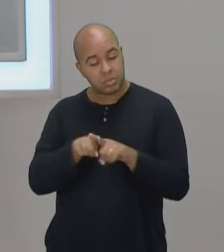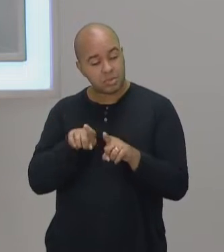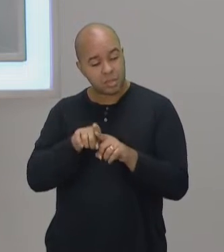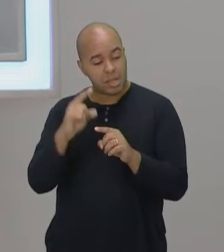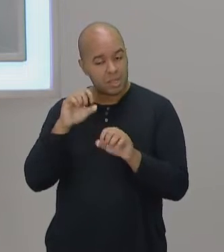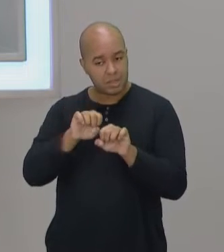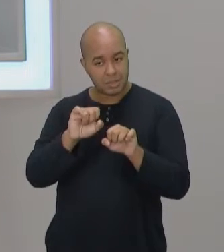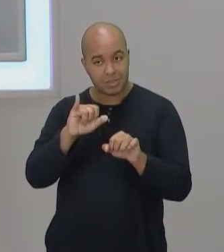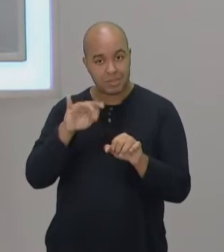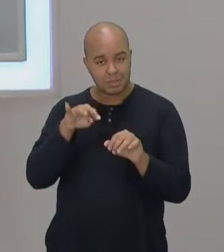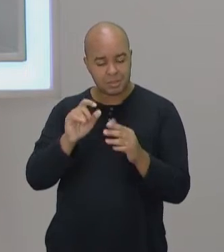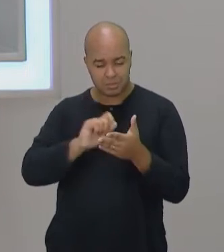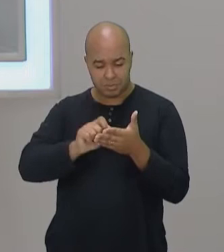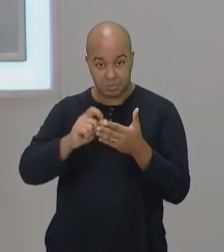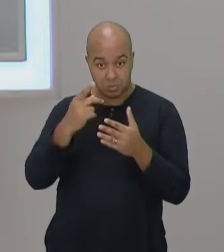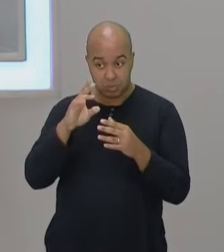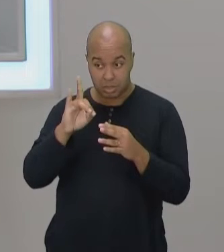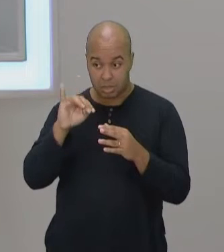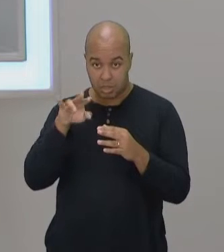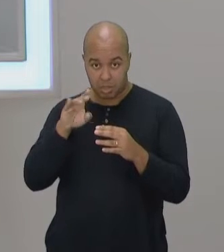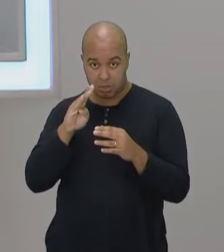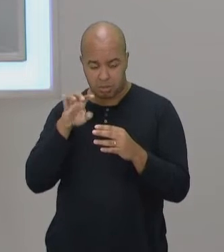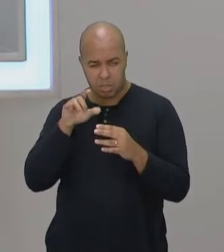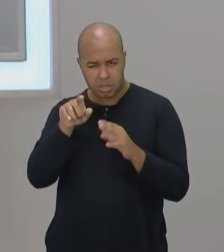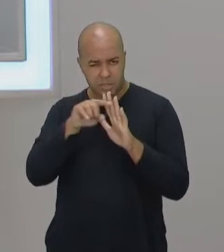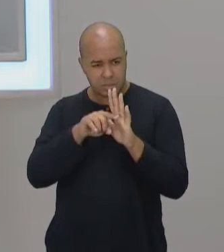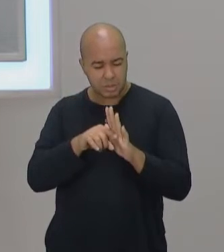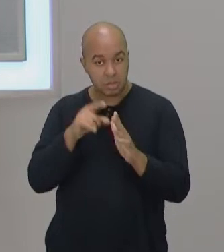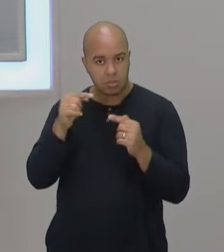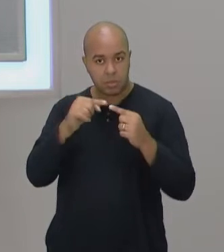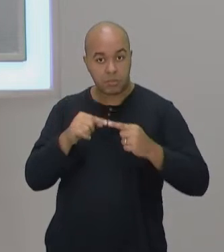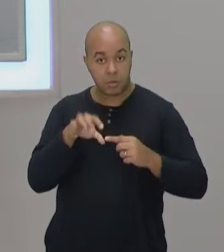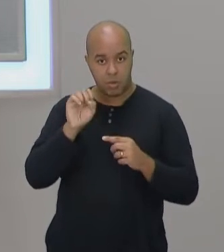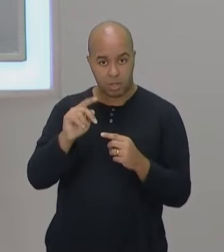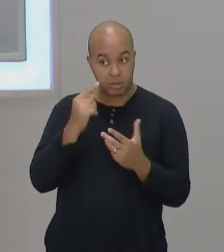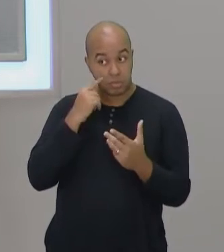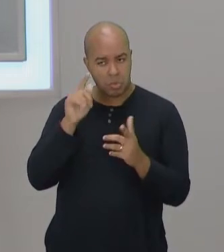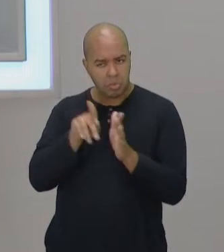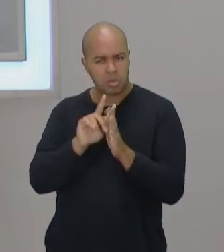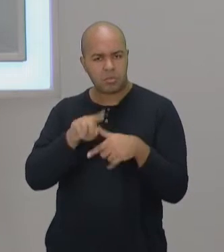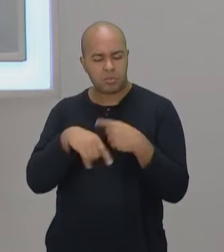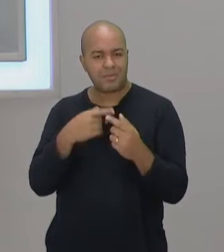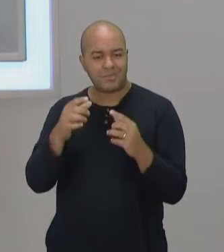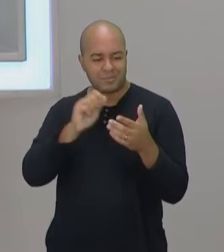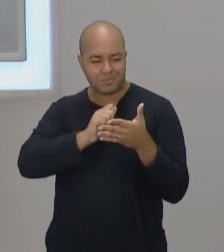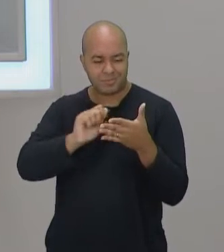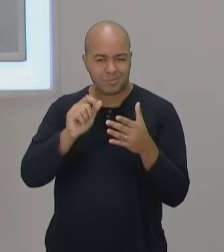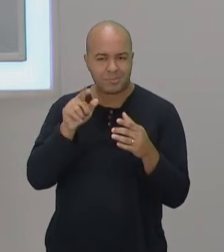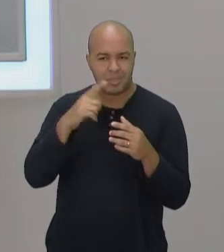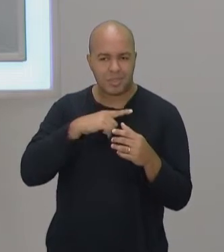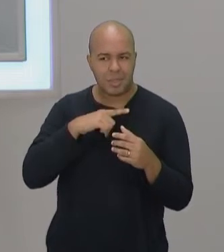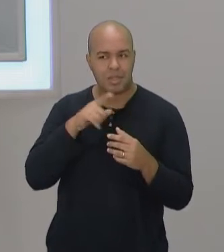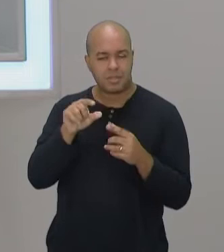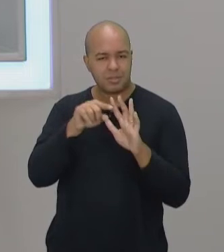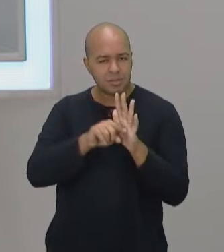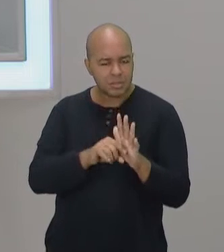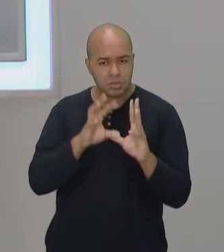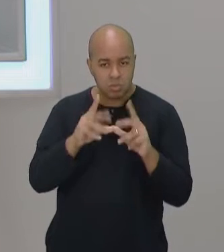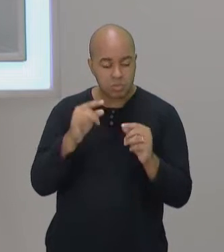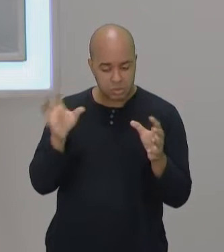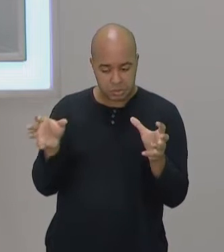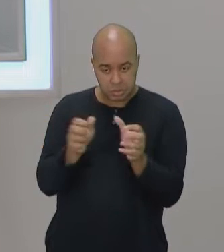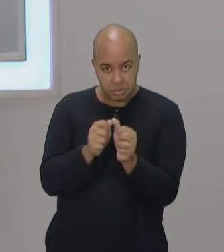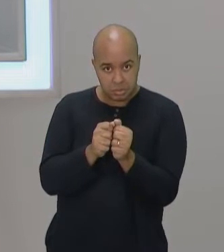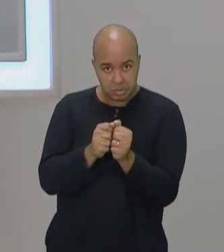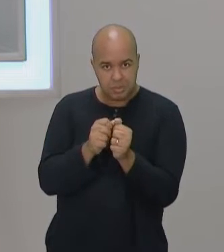sistematização. Anotem no seu diário de bordo aqueles dados que vocês forem coletando, porque quando vocês anotarem lá, vocês terão esses dados todos